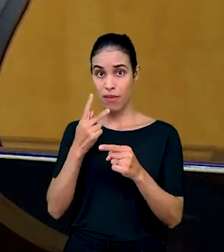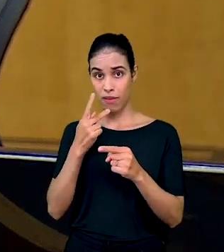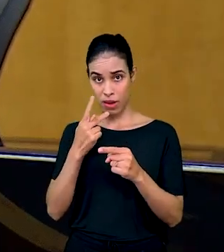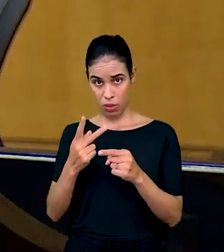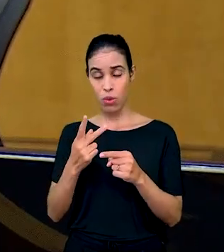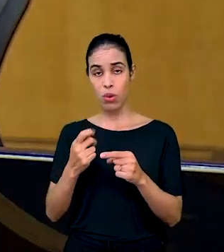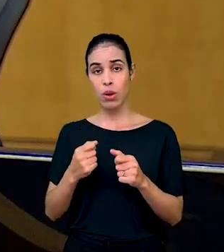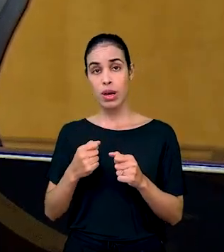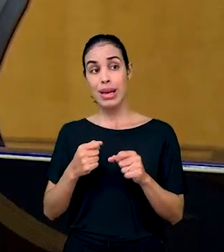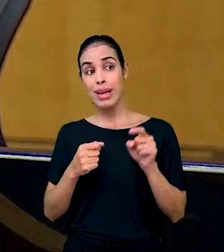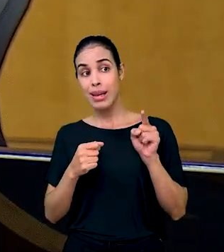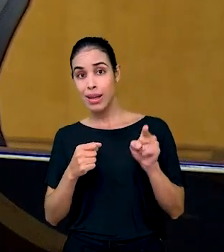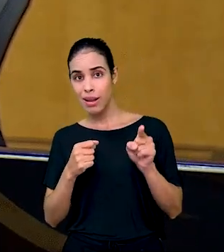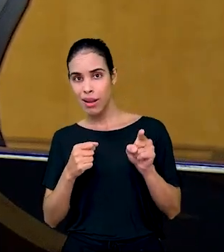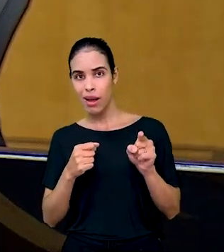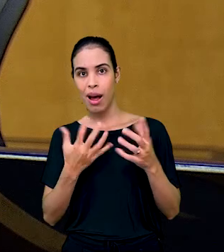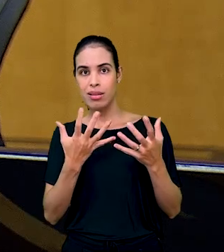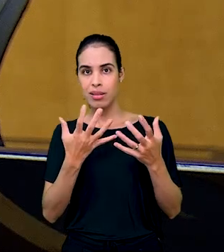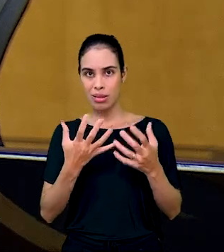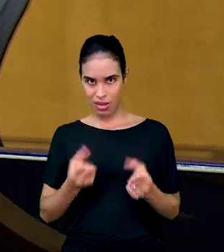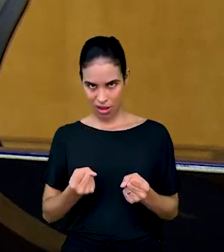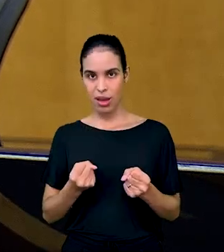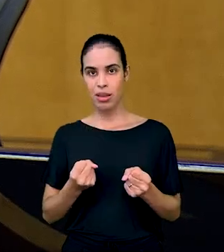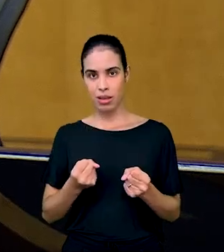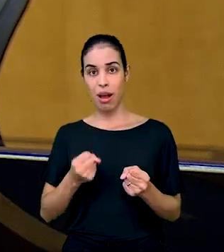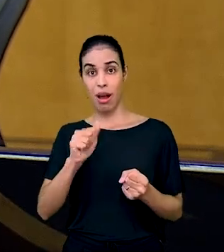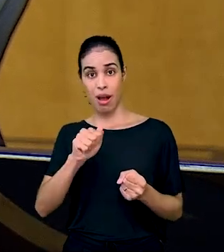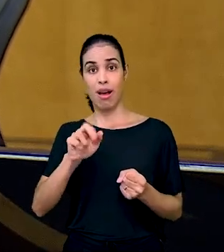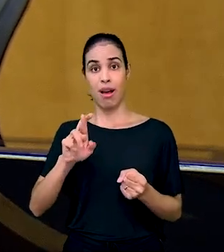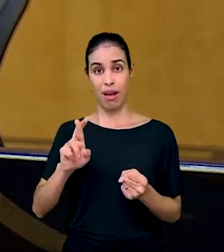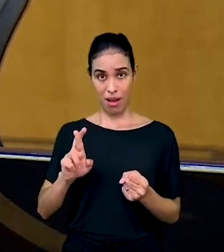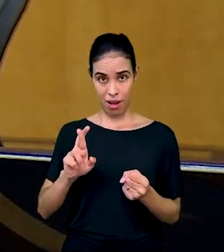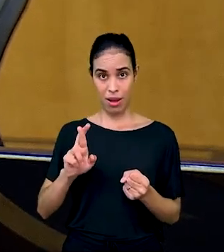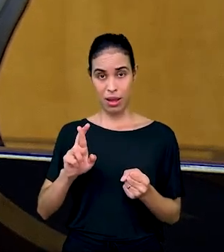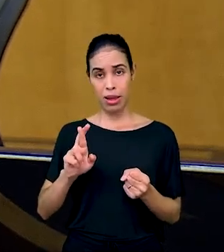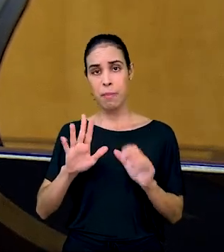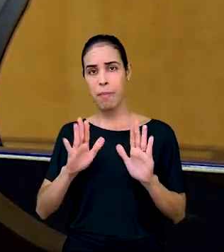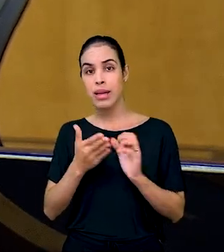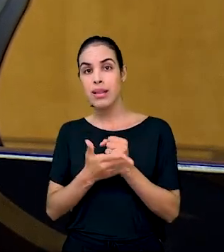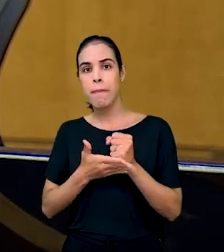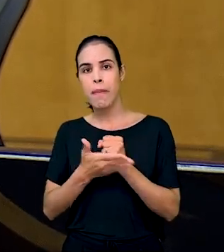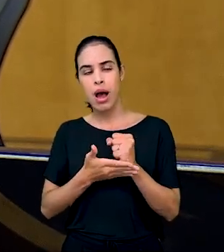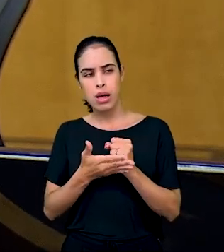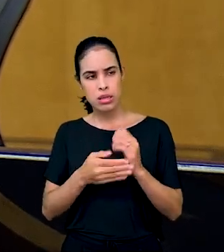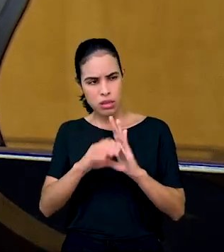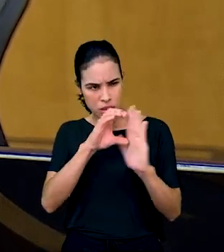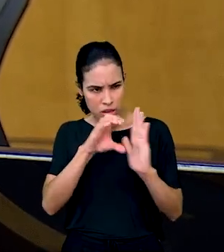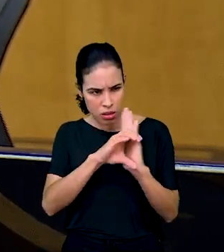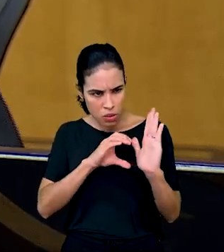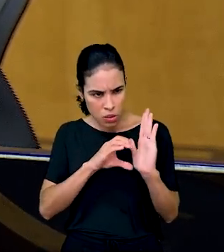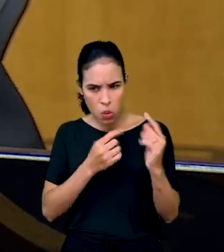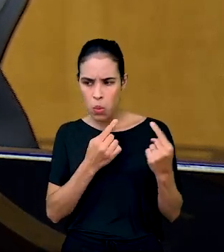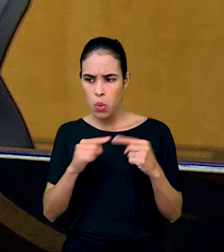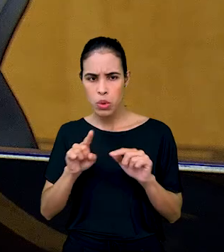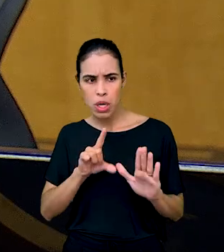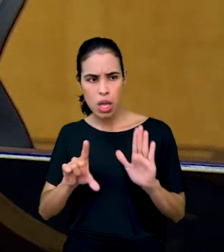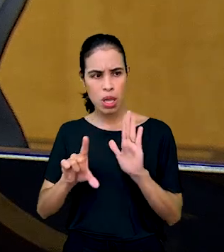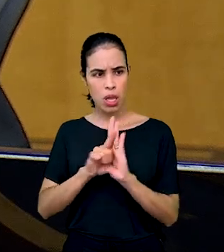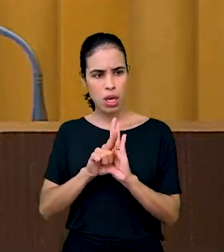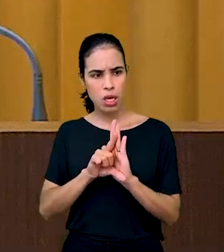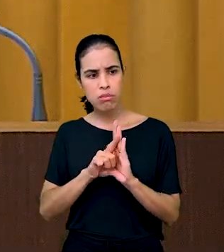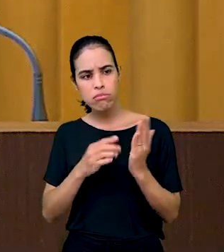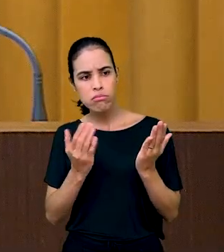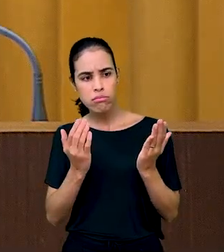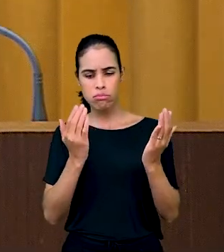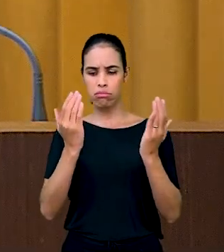Alencar. Ele explicou que a possibilidade de aceitação de uma ação rescisória fundamentada em violação de norma